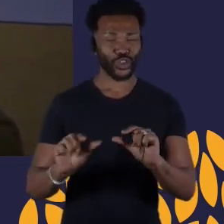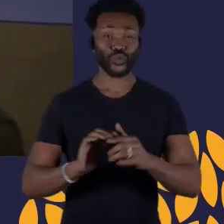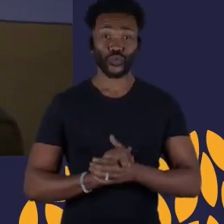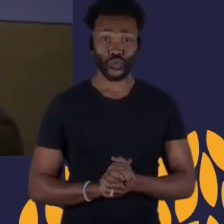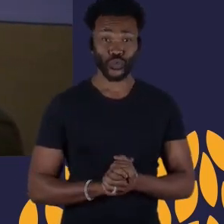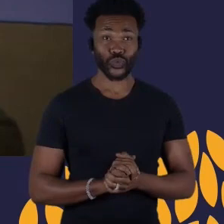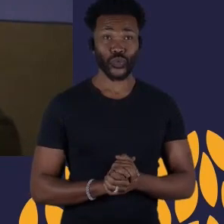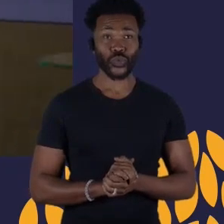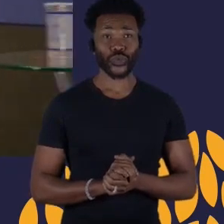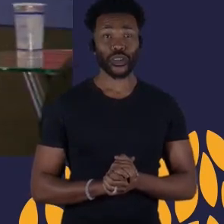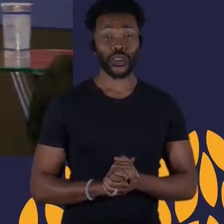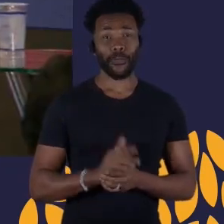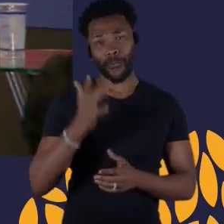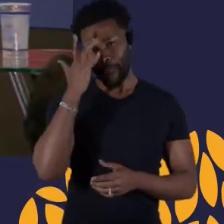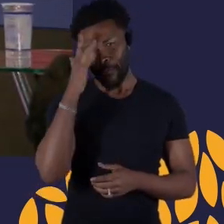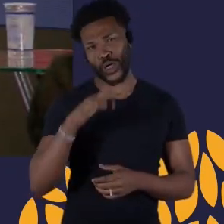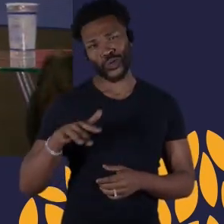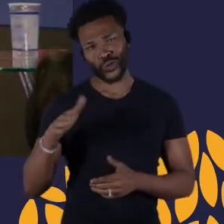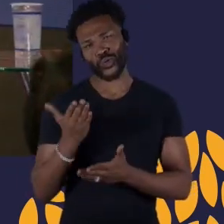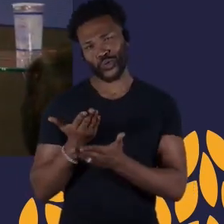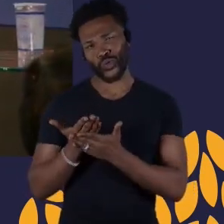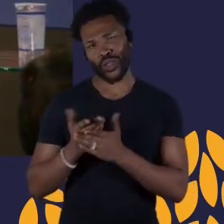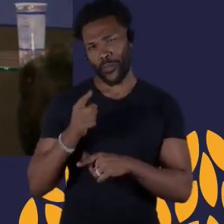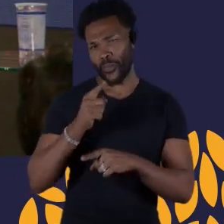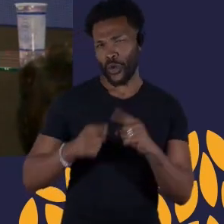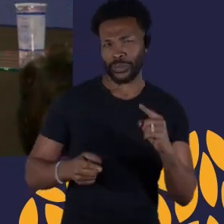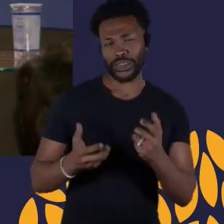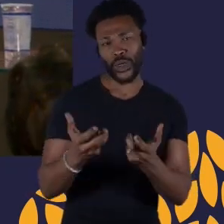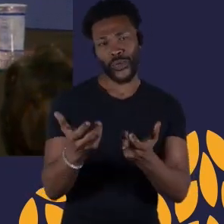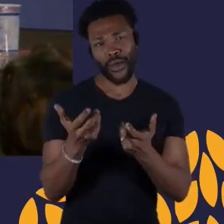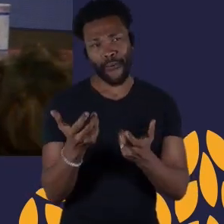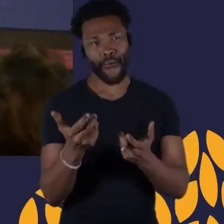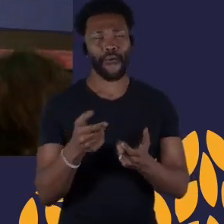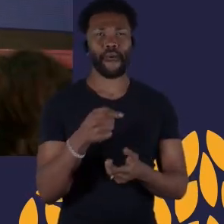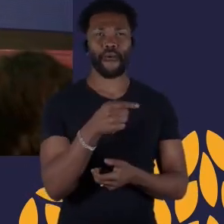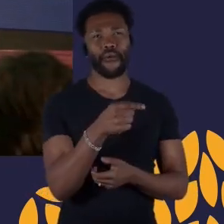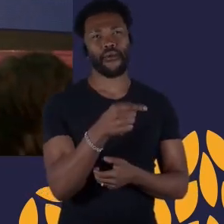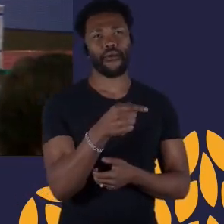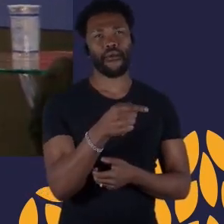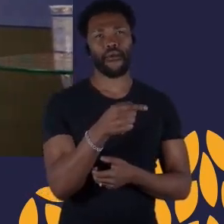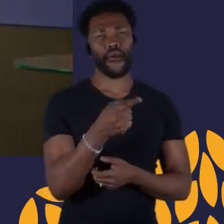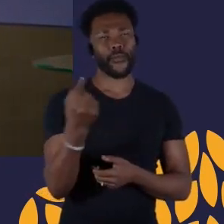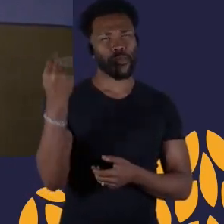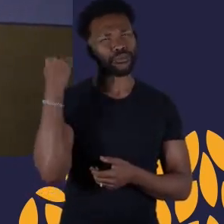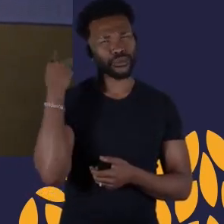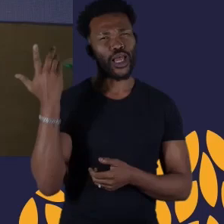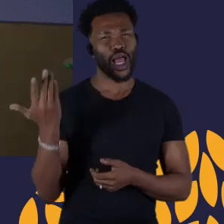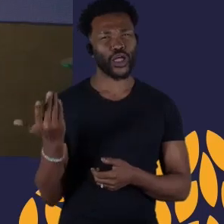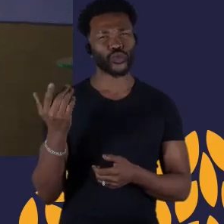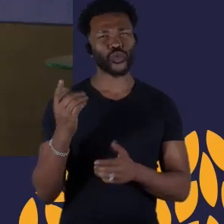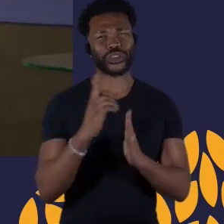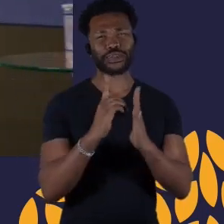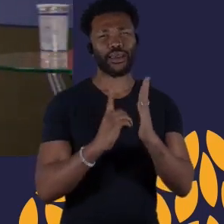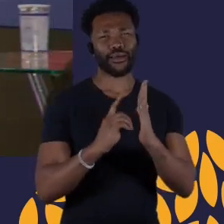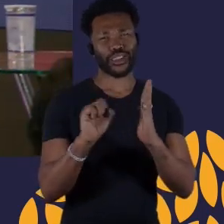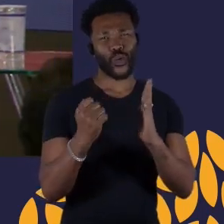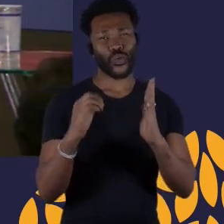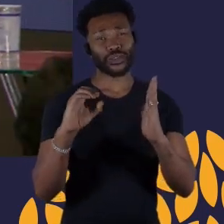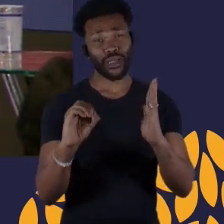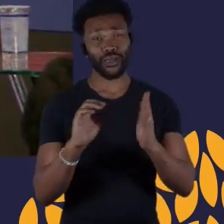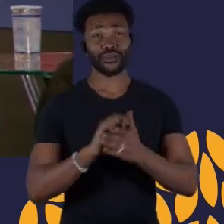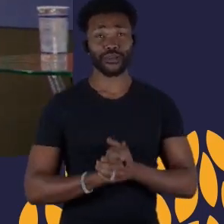Muitos proibicionistas, obviamente, quiseram me colocar na cadeira a tempo, nos 80, imagina. Eu